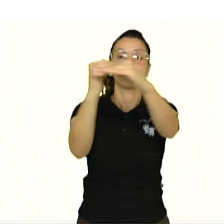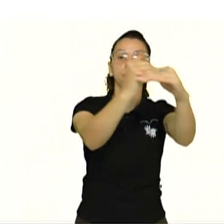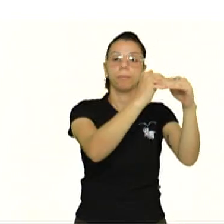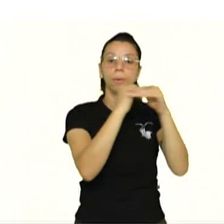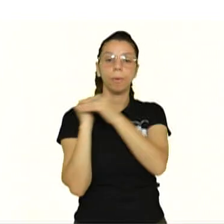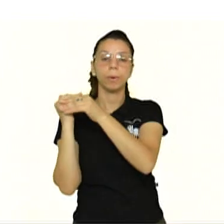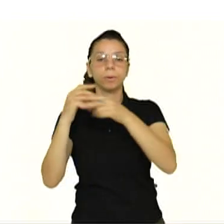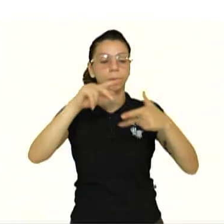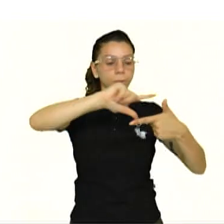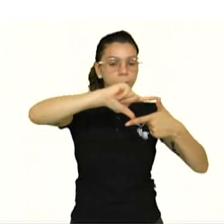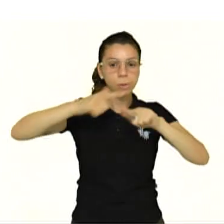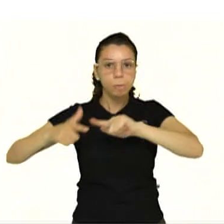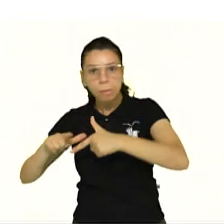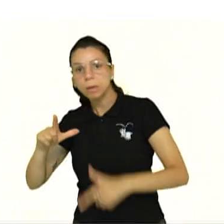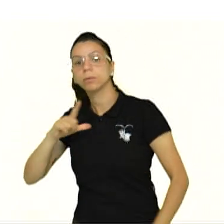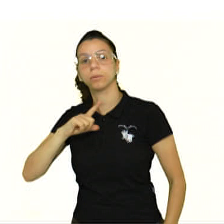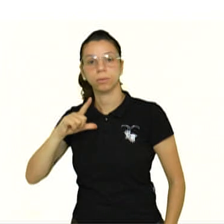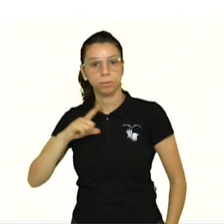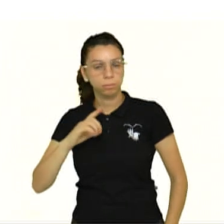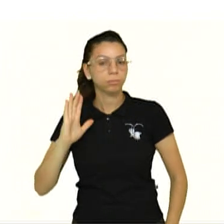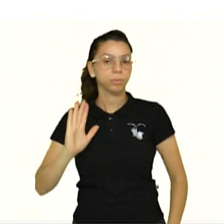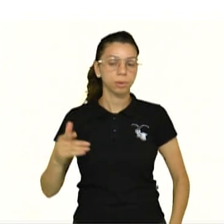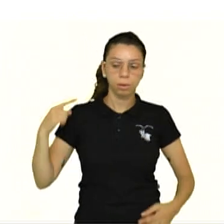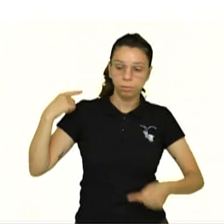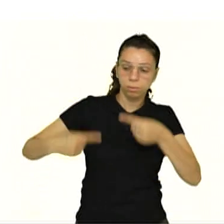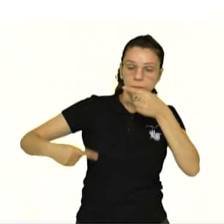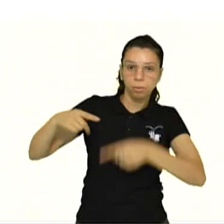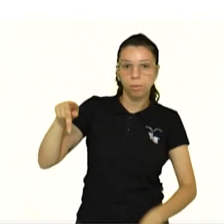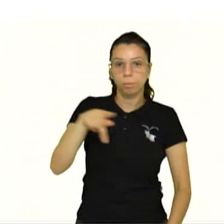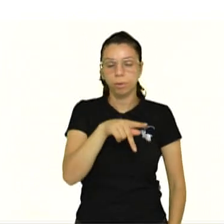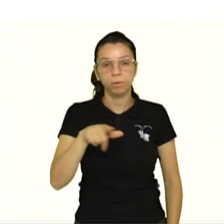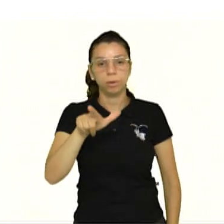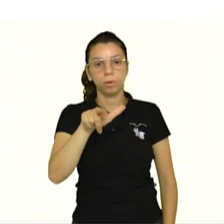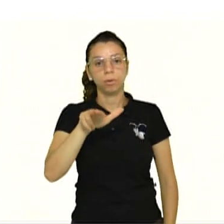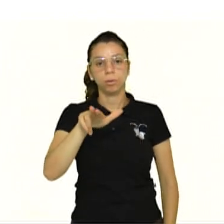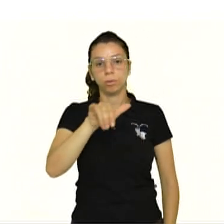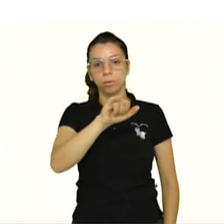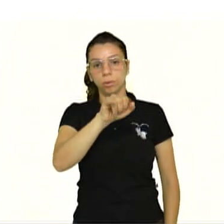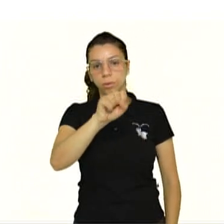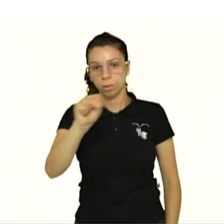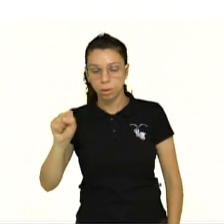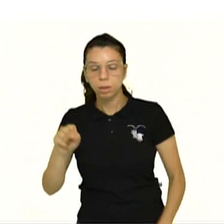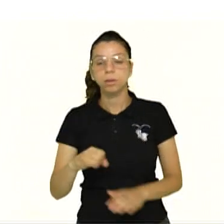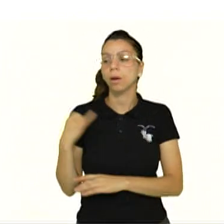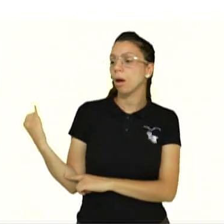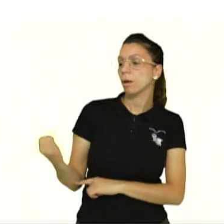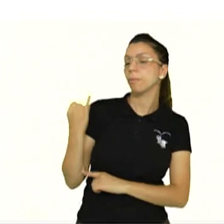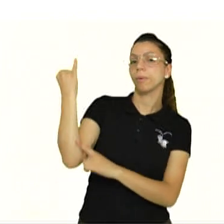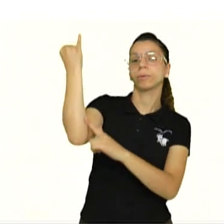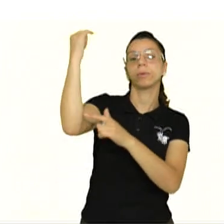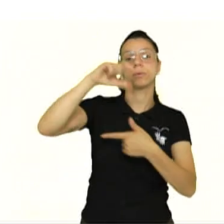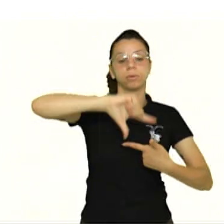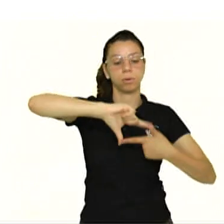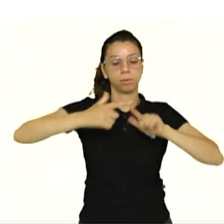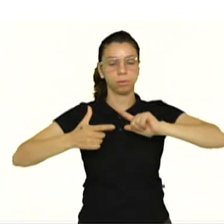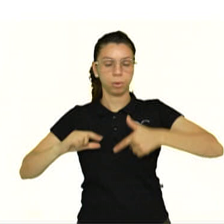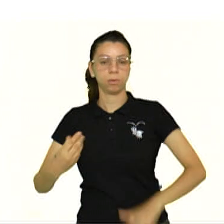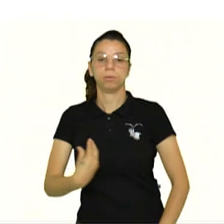Já discutíamos isto com o professor Luiz Henrique na aula anterior. A importância da geometria,